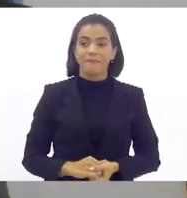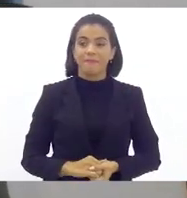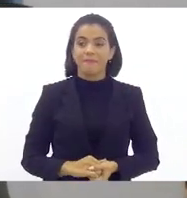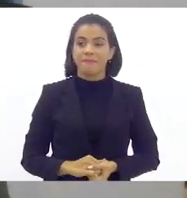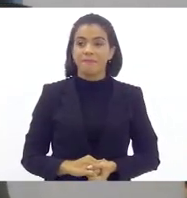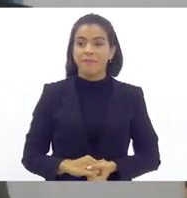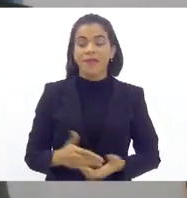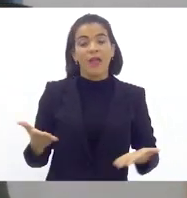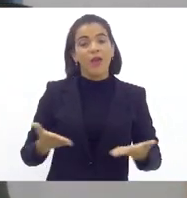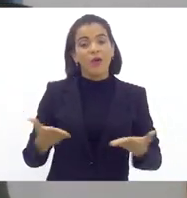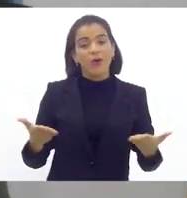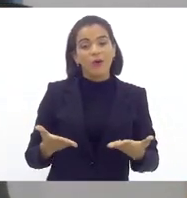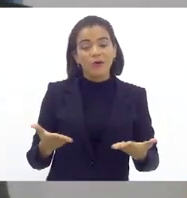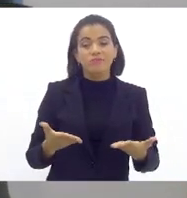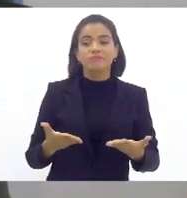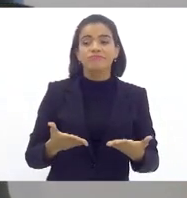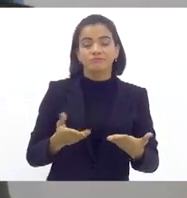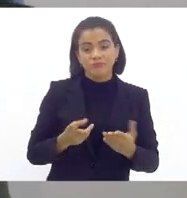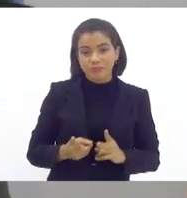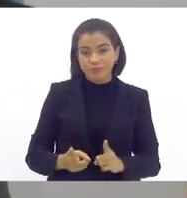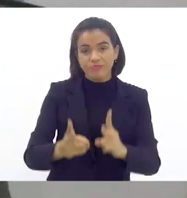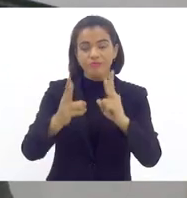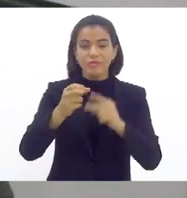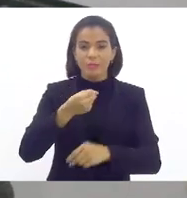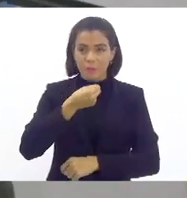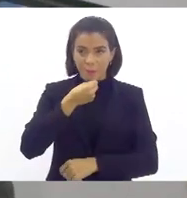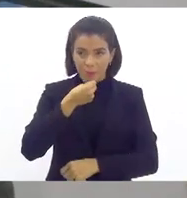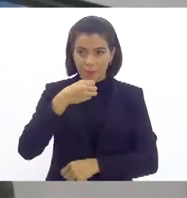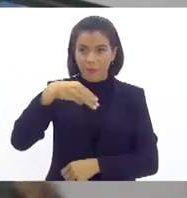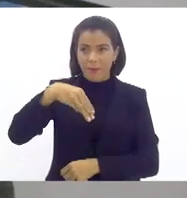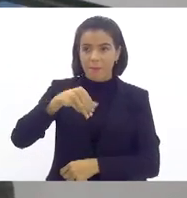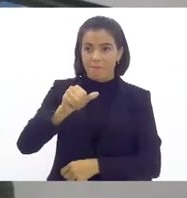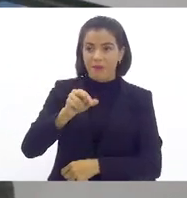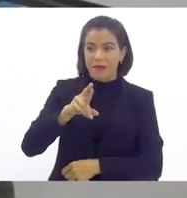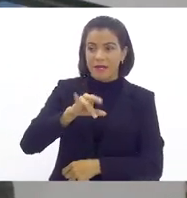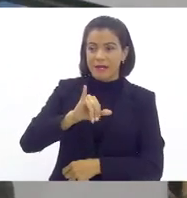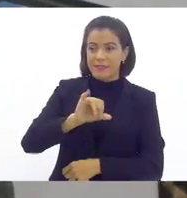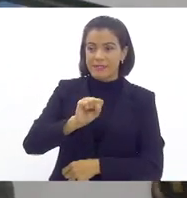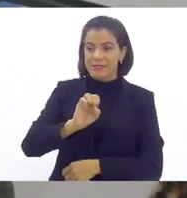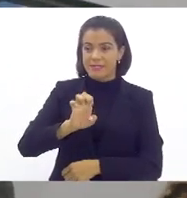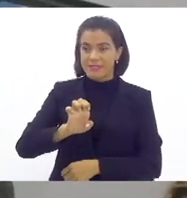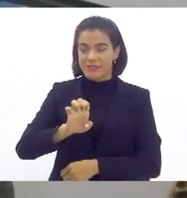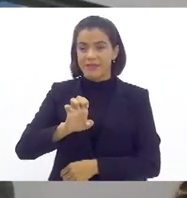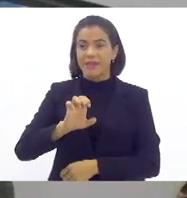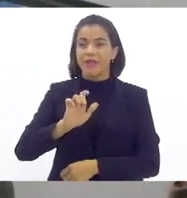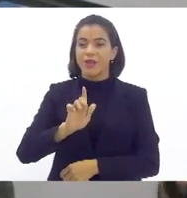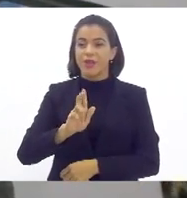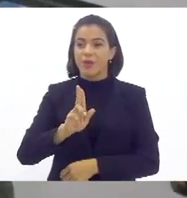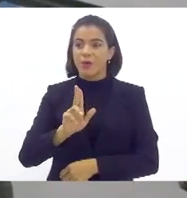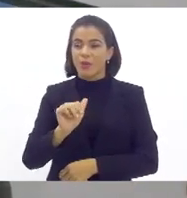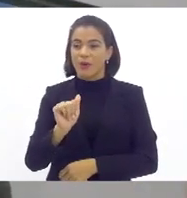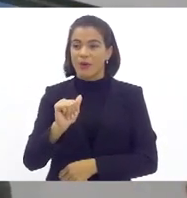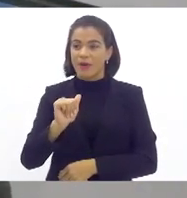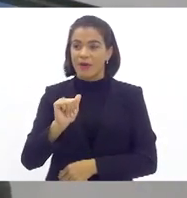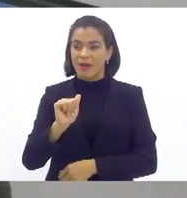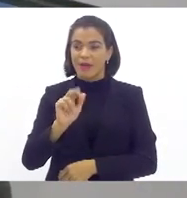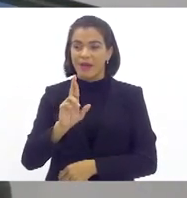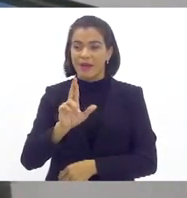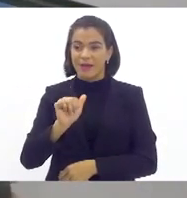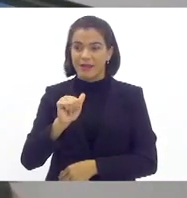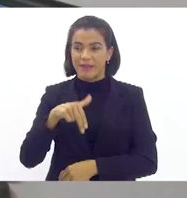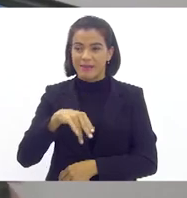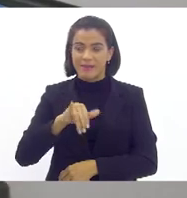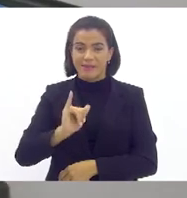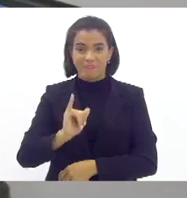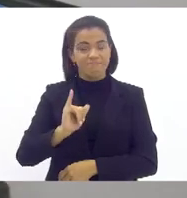Vamos dar agora a fala à nossa amiga Marise Guarani, que eu conheço há muitos anos, guerreira